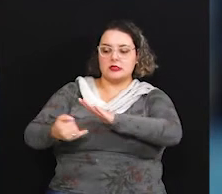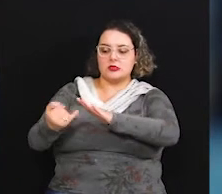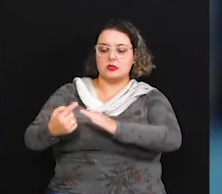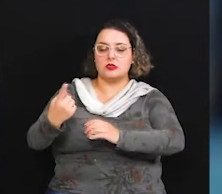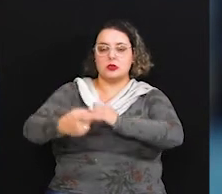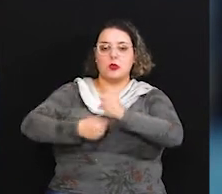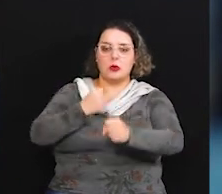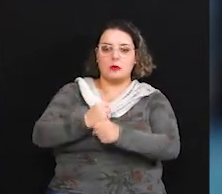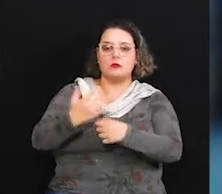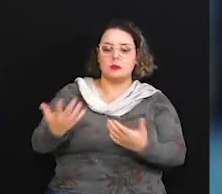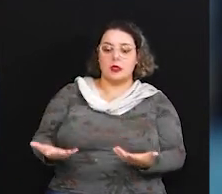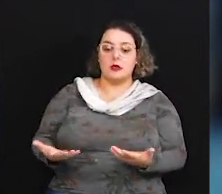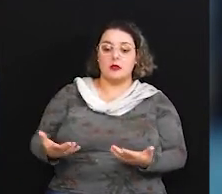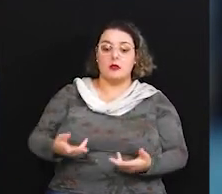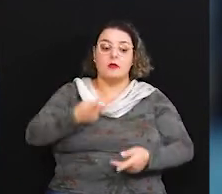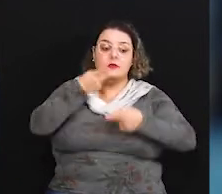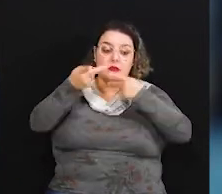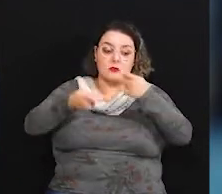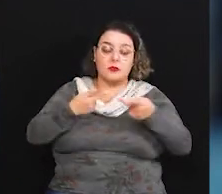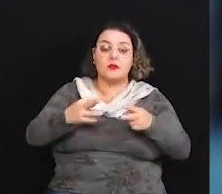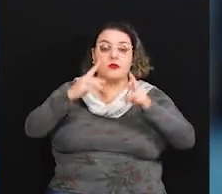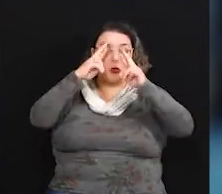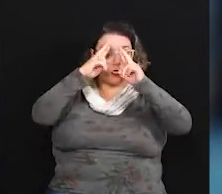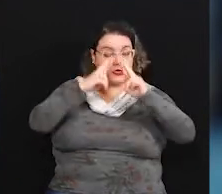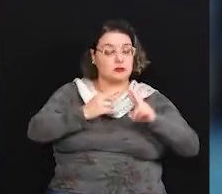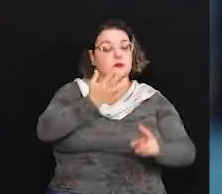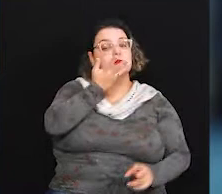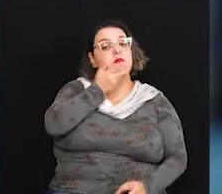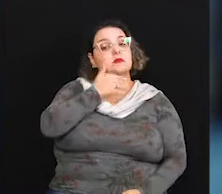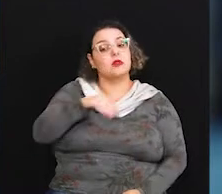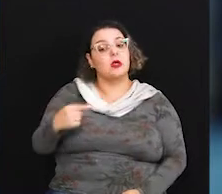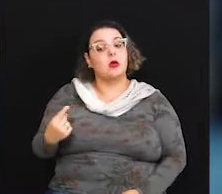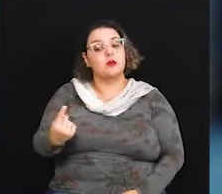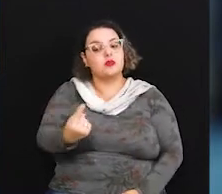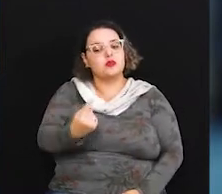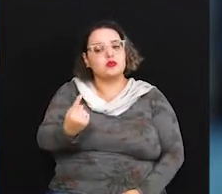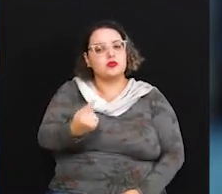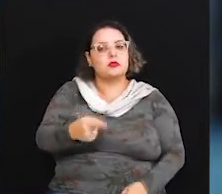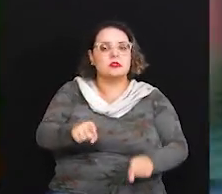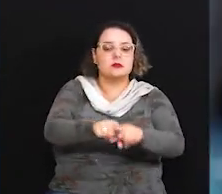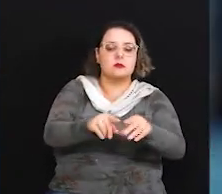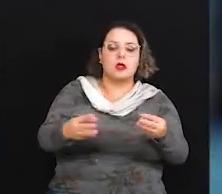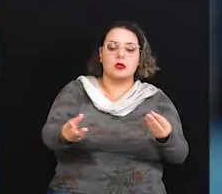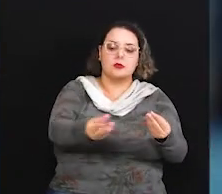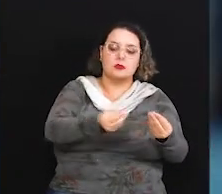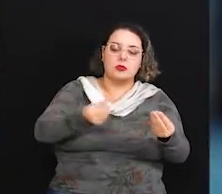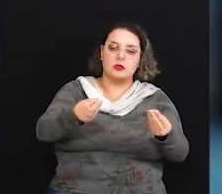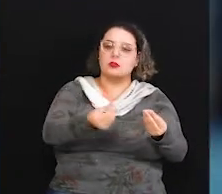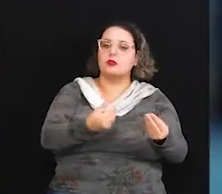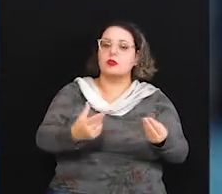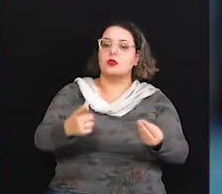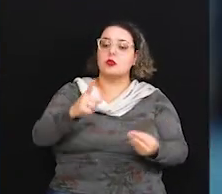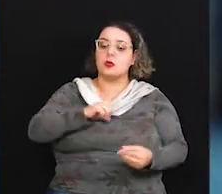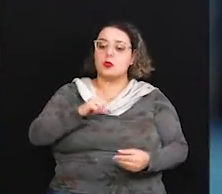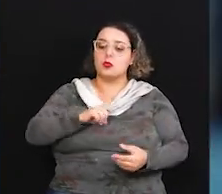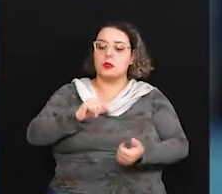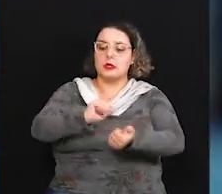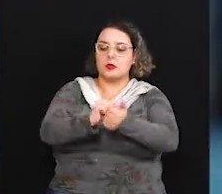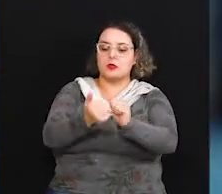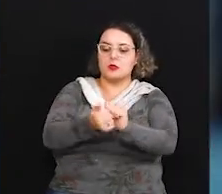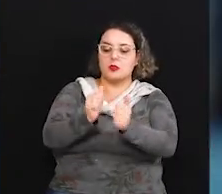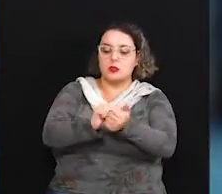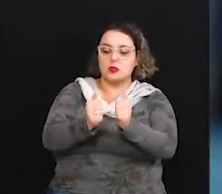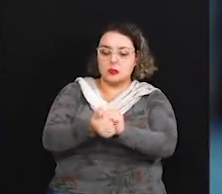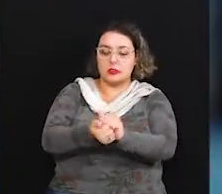no começo que eu vou respeitar essa criança como singular. Então, o tempo de adaptação é a criança que vai me